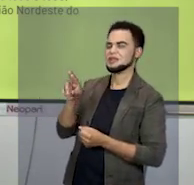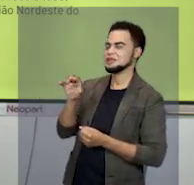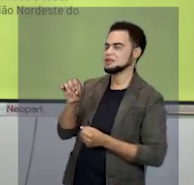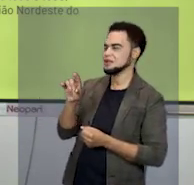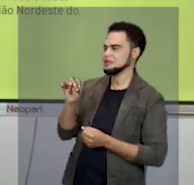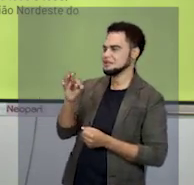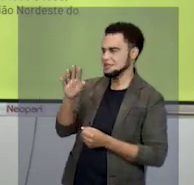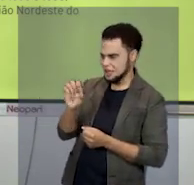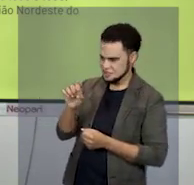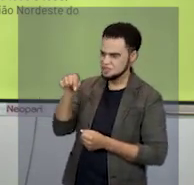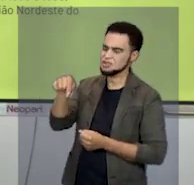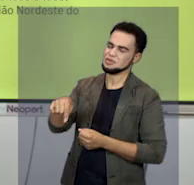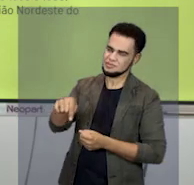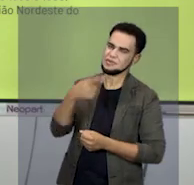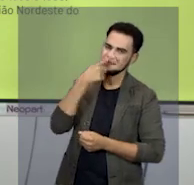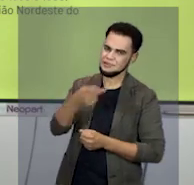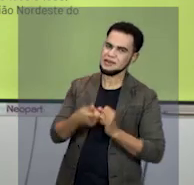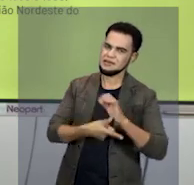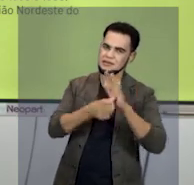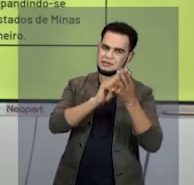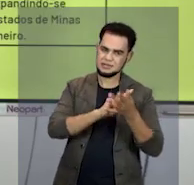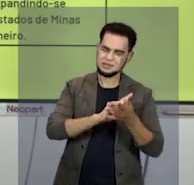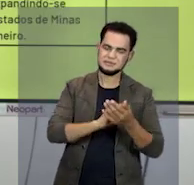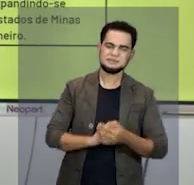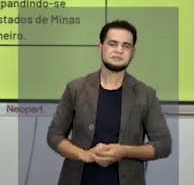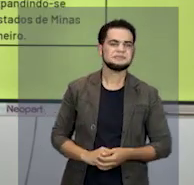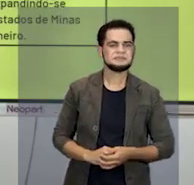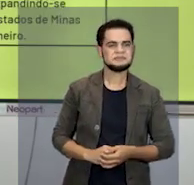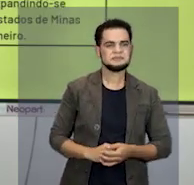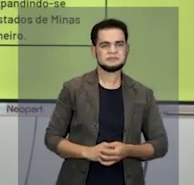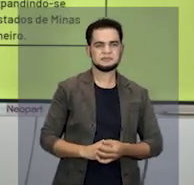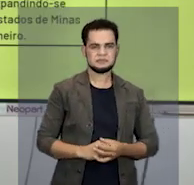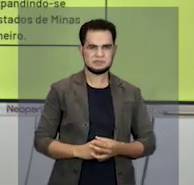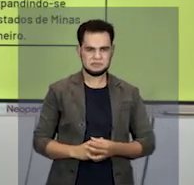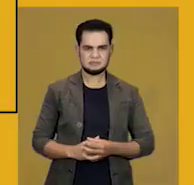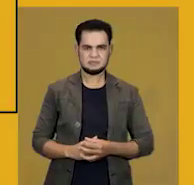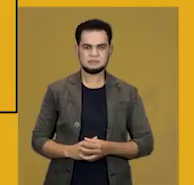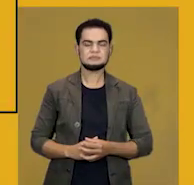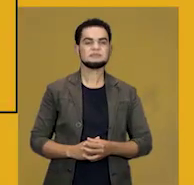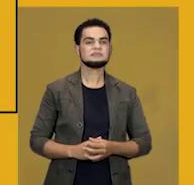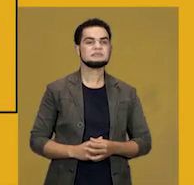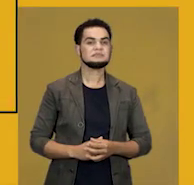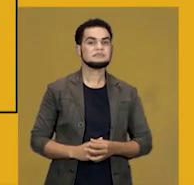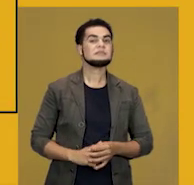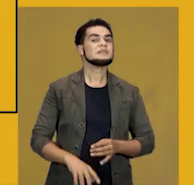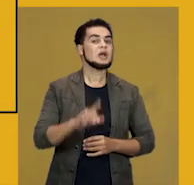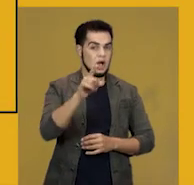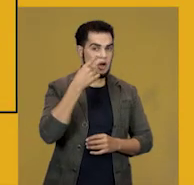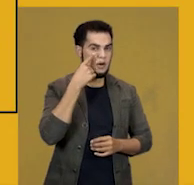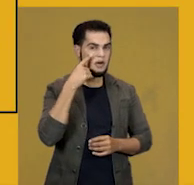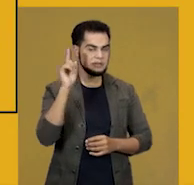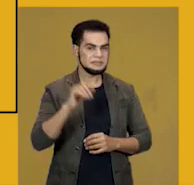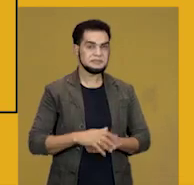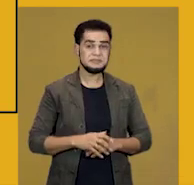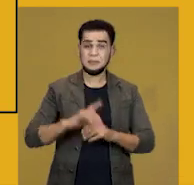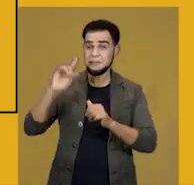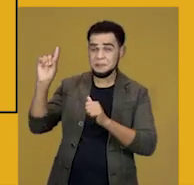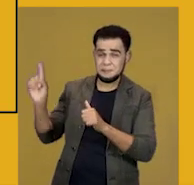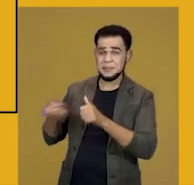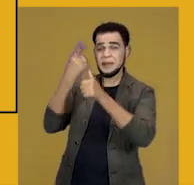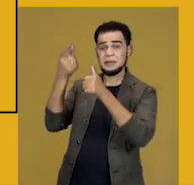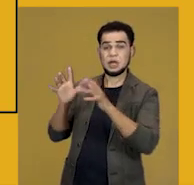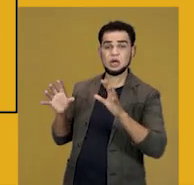foi colocado, exposto aqui anteriormente para vocês, né? Olha só, a primeira liga, né, a primeira liga camponesa